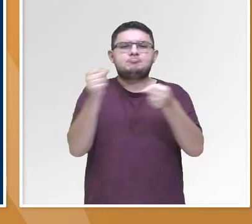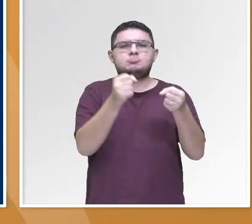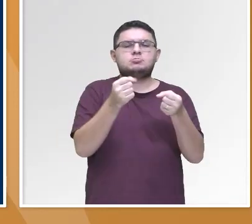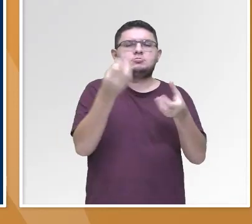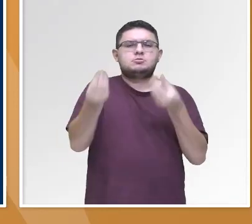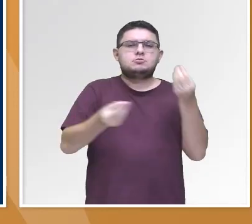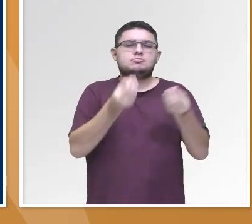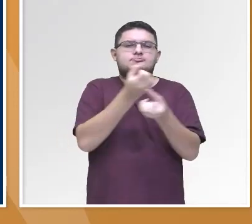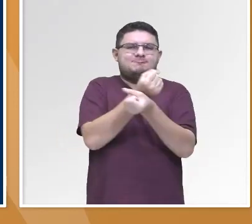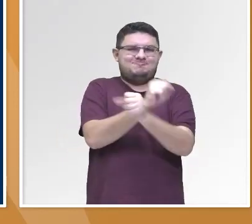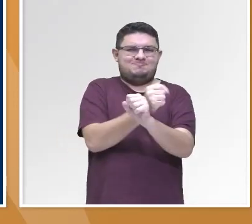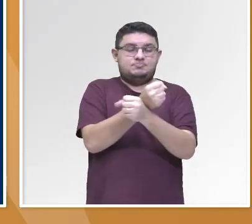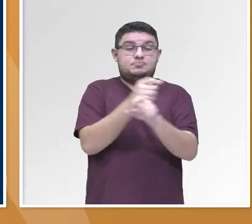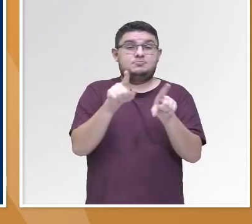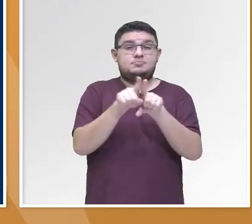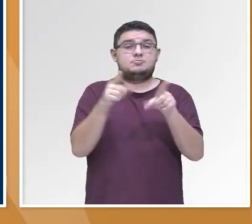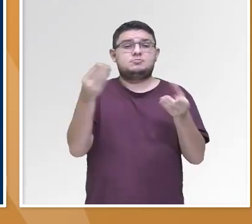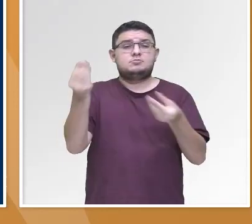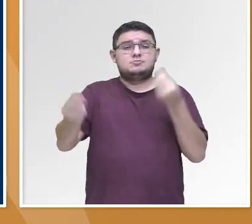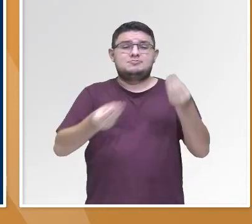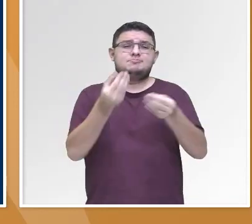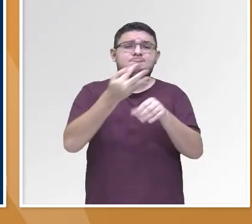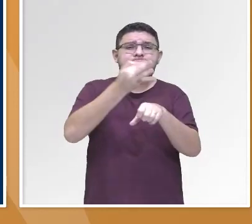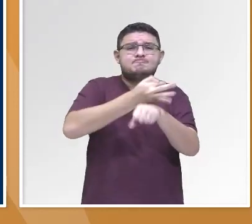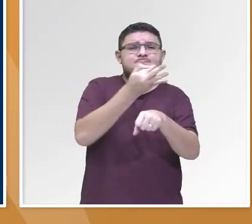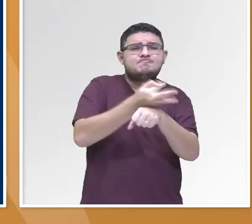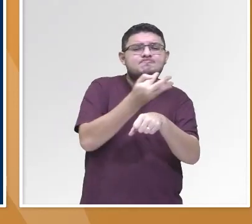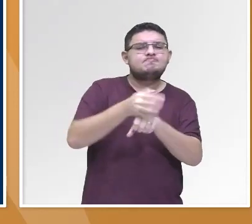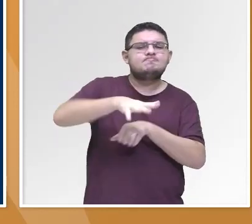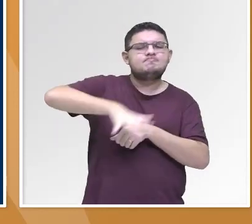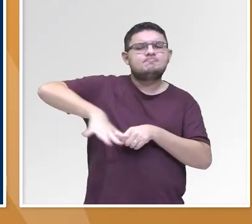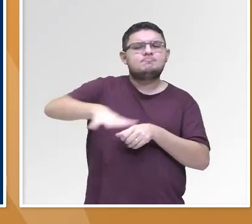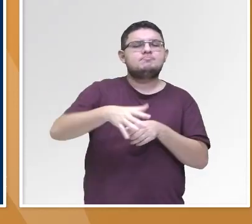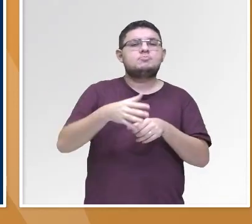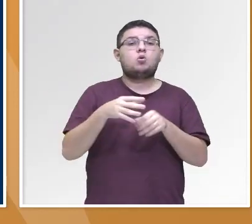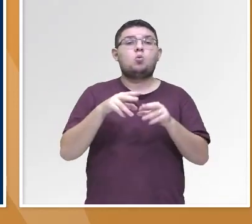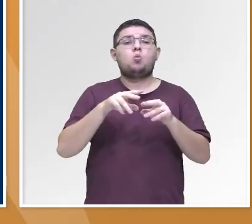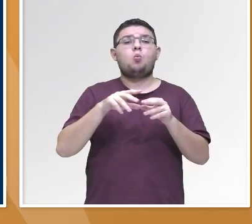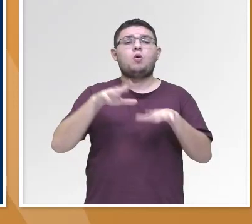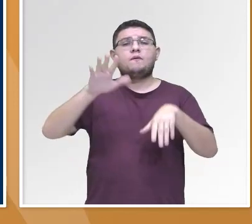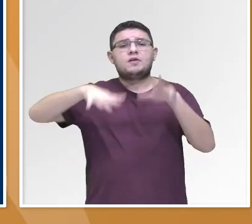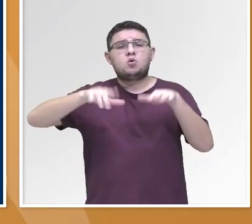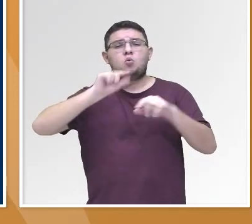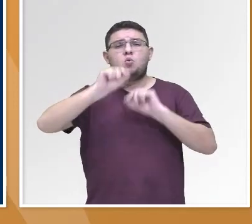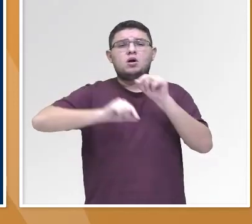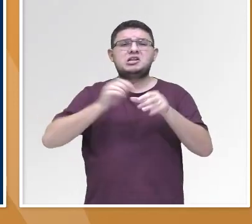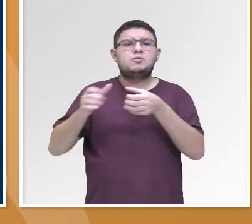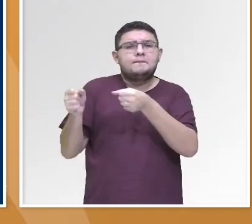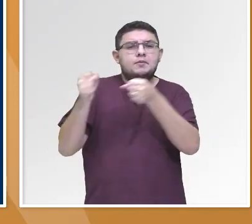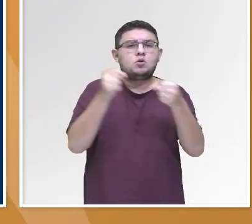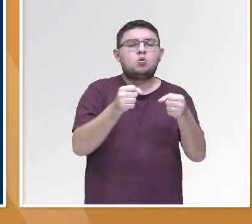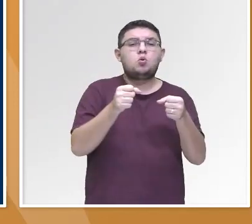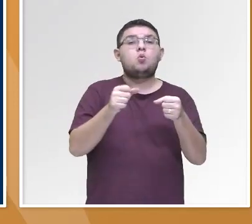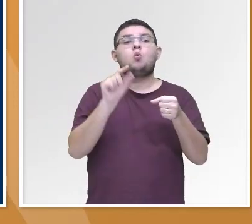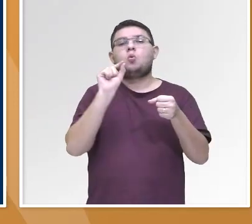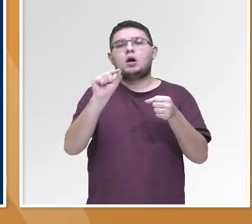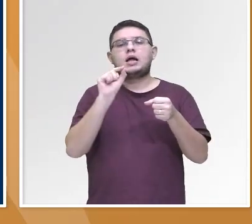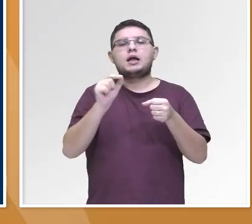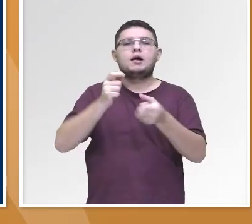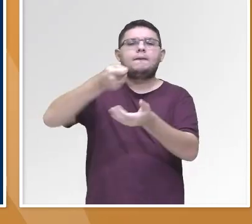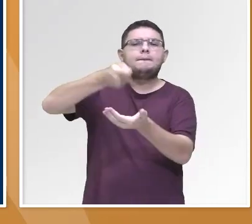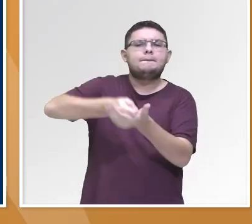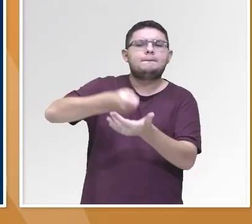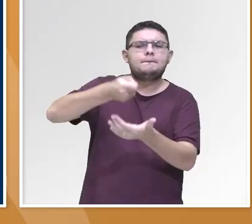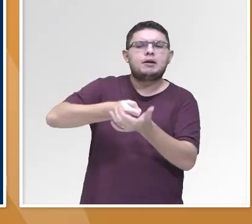buscavam resistir a esse processo de dominação, que muitas vezes até mesmo tentava os